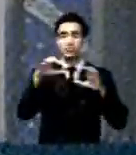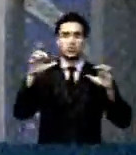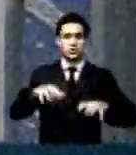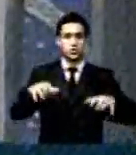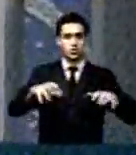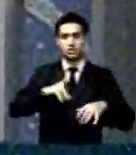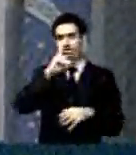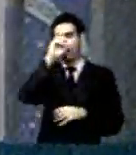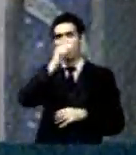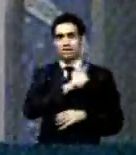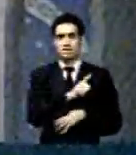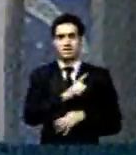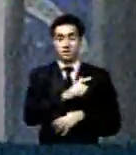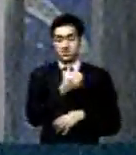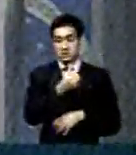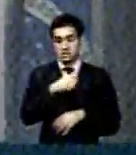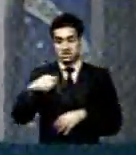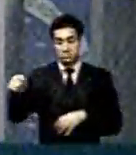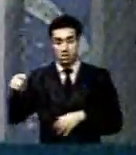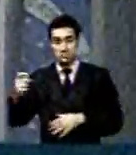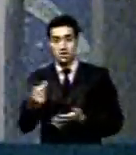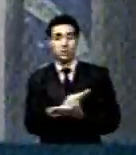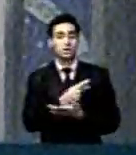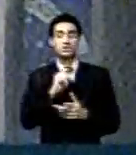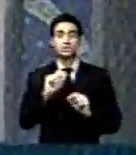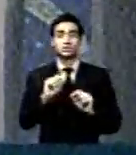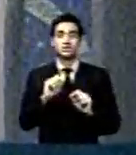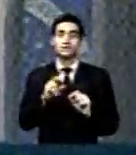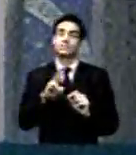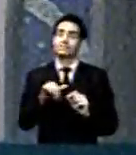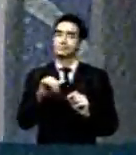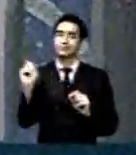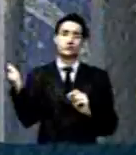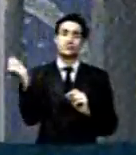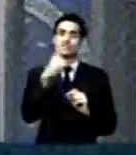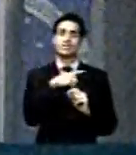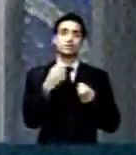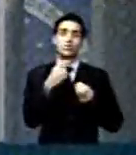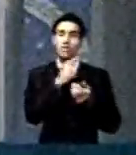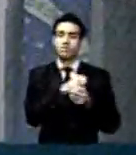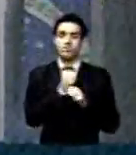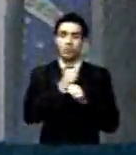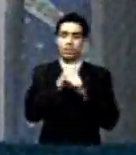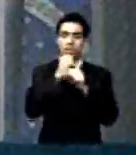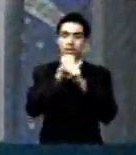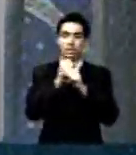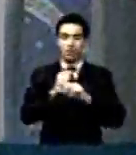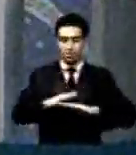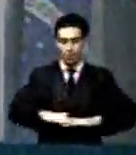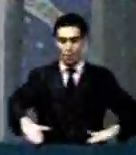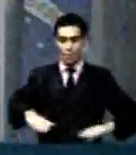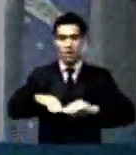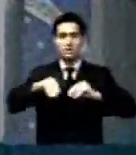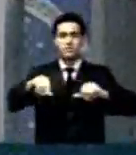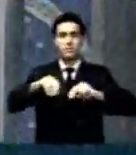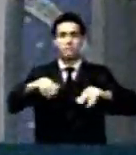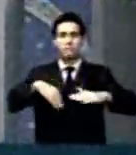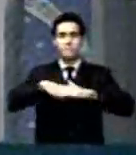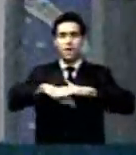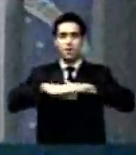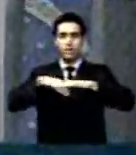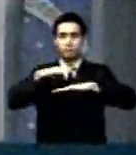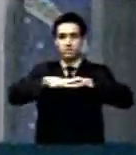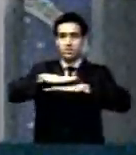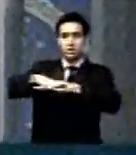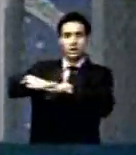intenso e 6 meses praticamente fica complicado executar obras de terraplanagem. Ao mesmo tempo que também